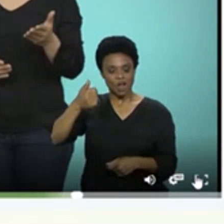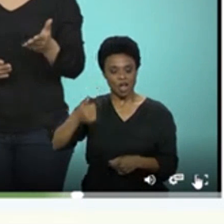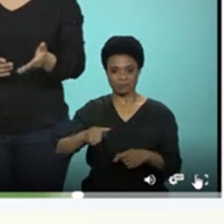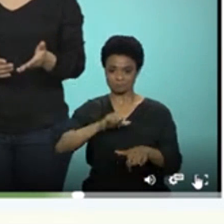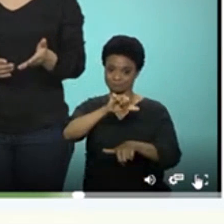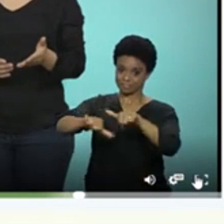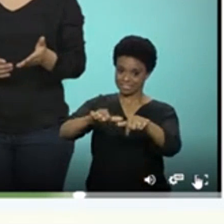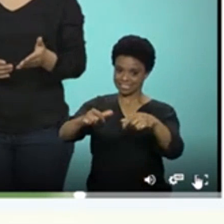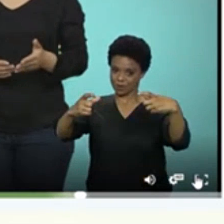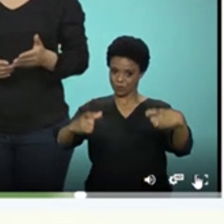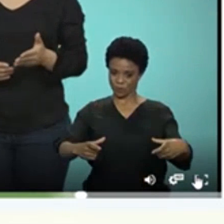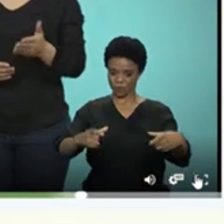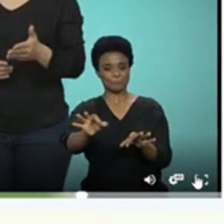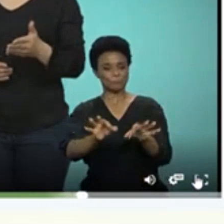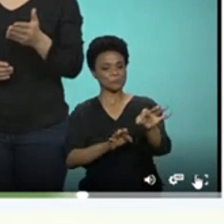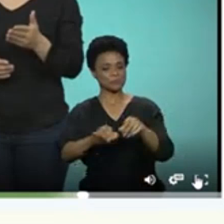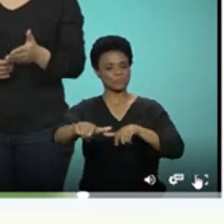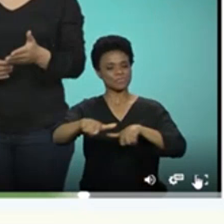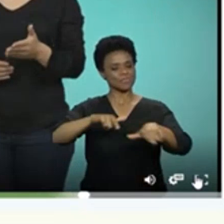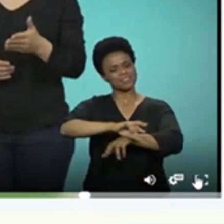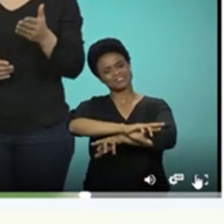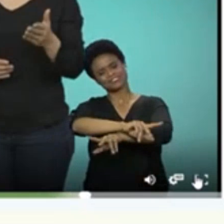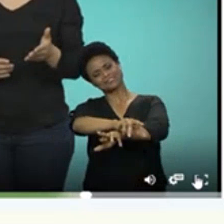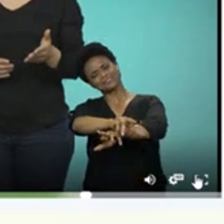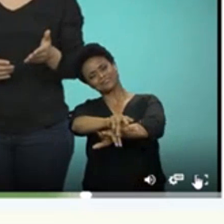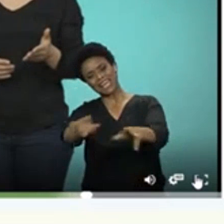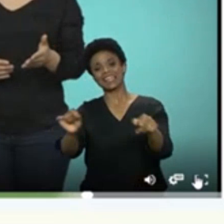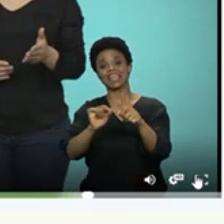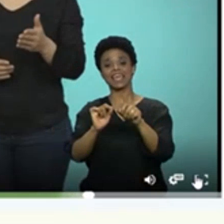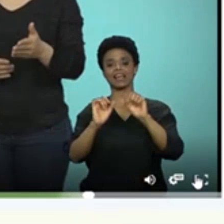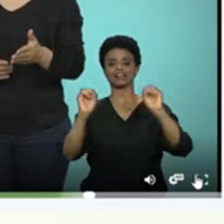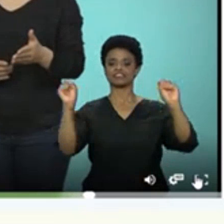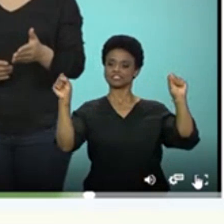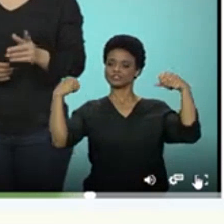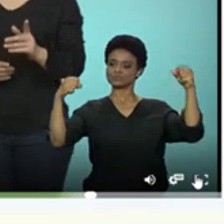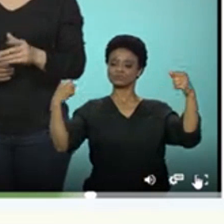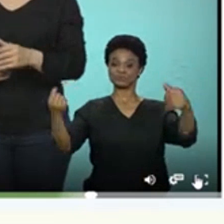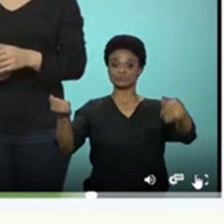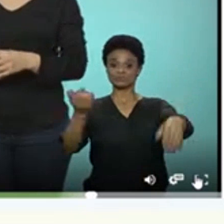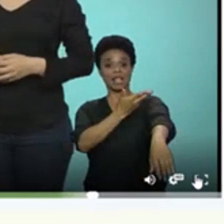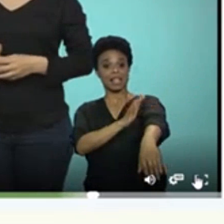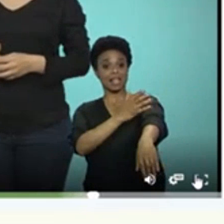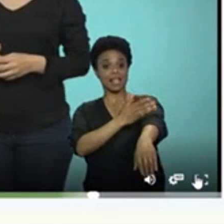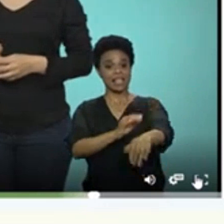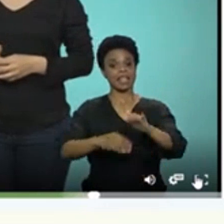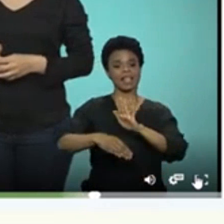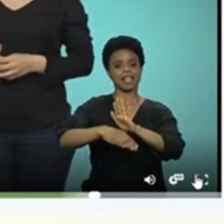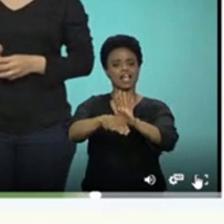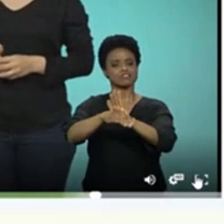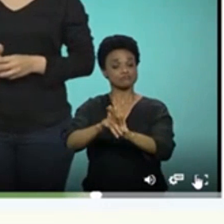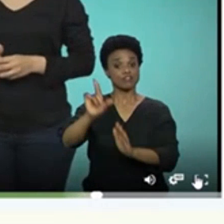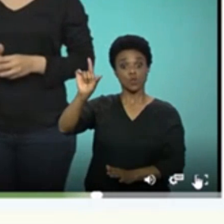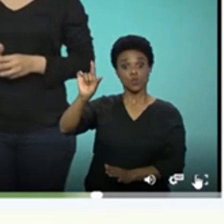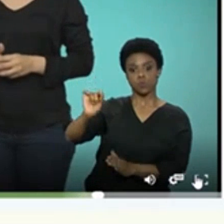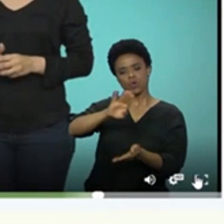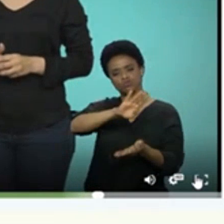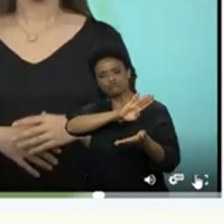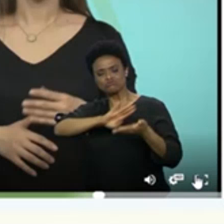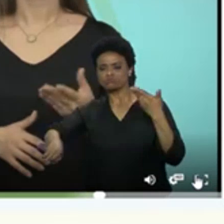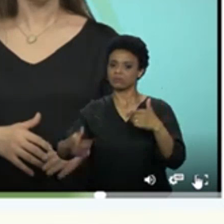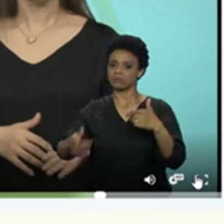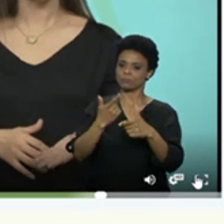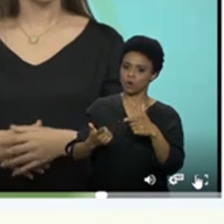posto, da organização do trabalho, entre outras ações como a ginástica laboral e treinamento, que ajudam a diminuir ou eliminar